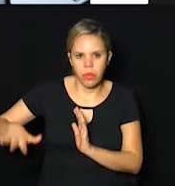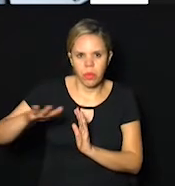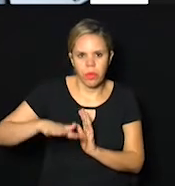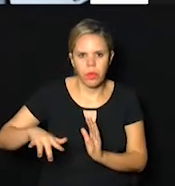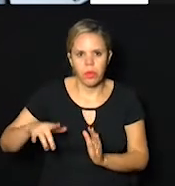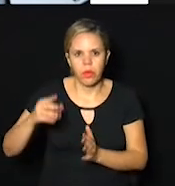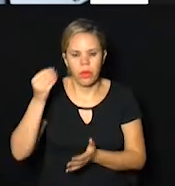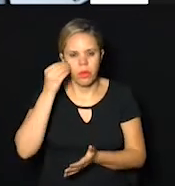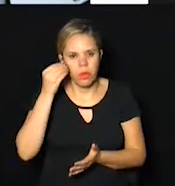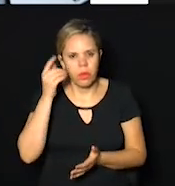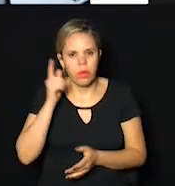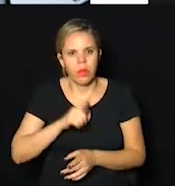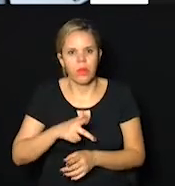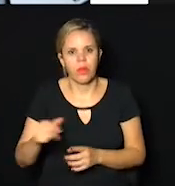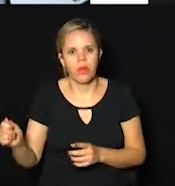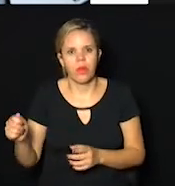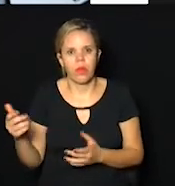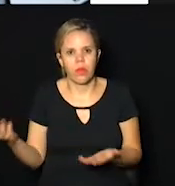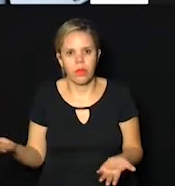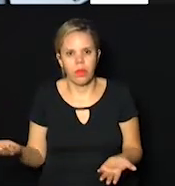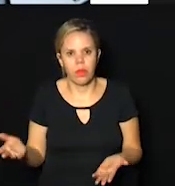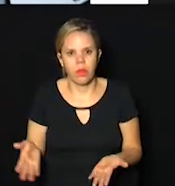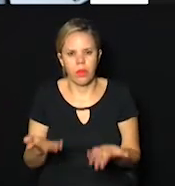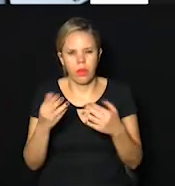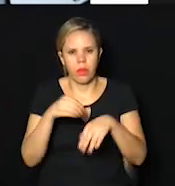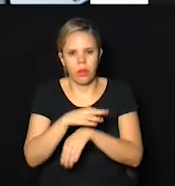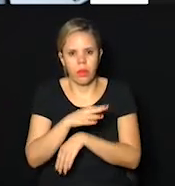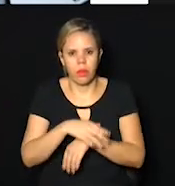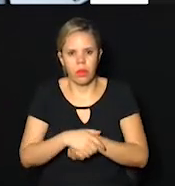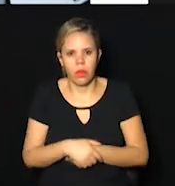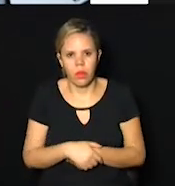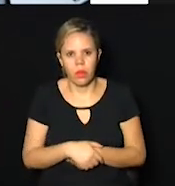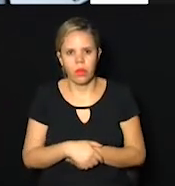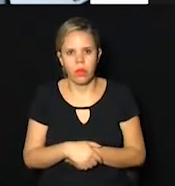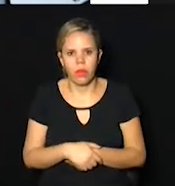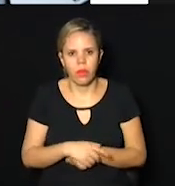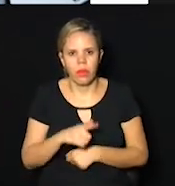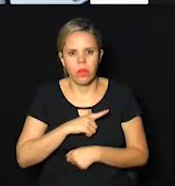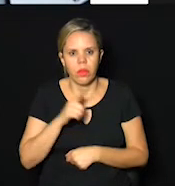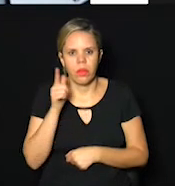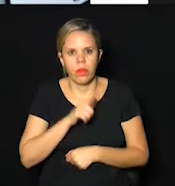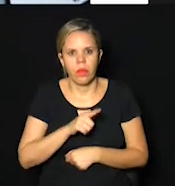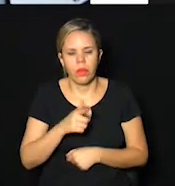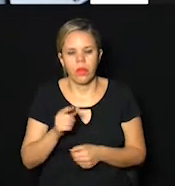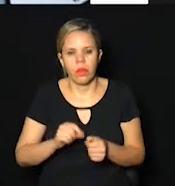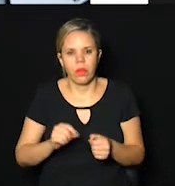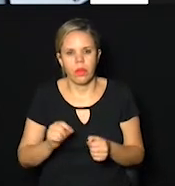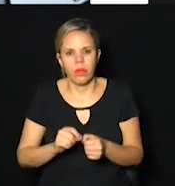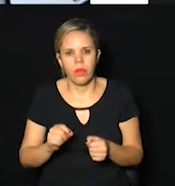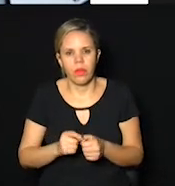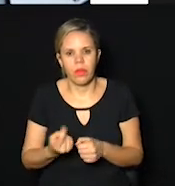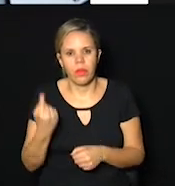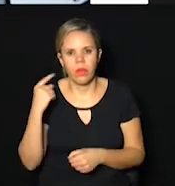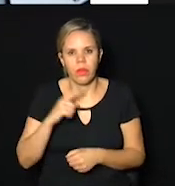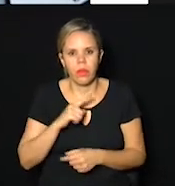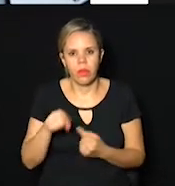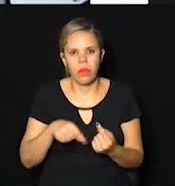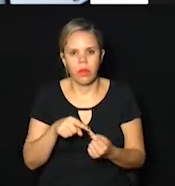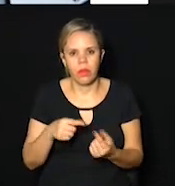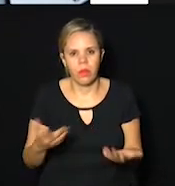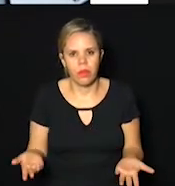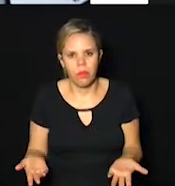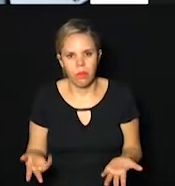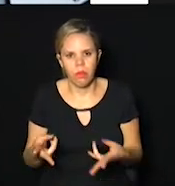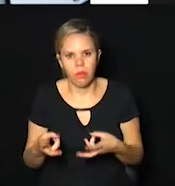tentam ganhar eleições para levar a cabo, para conseguir fazer aquilo que se tem como objetivo. Então,